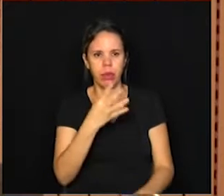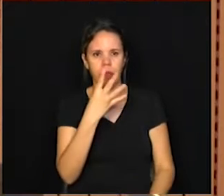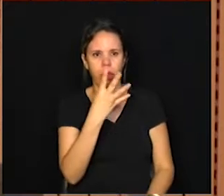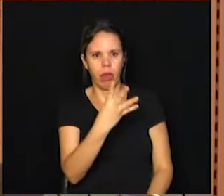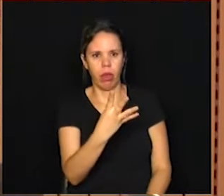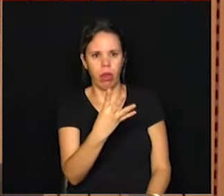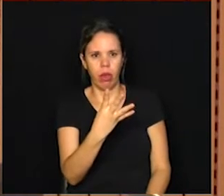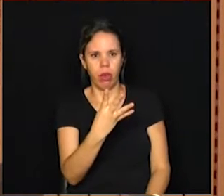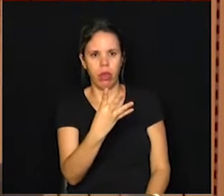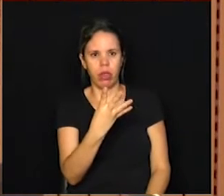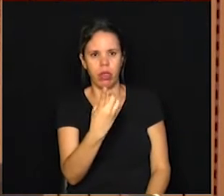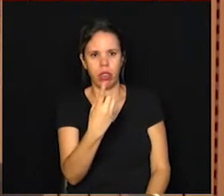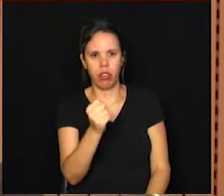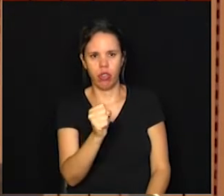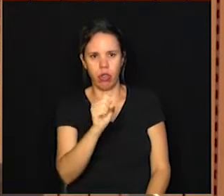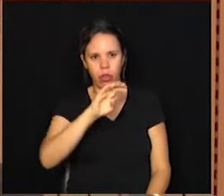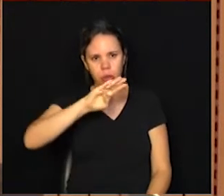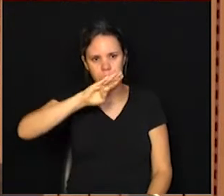418